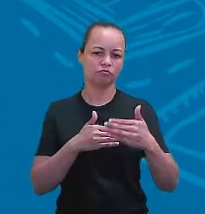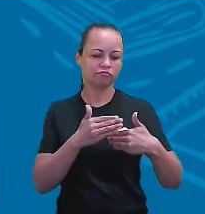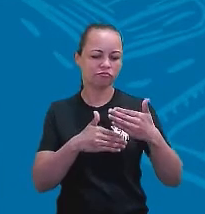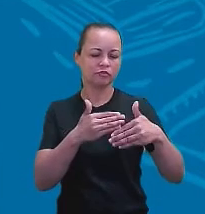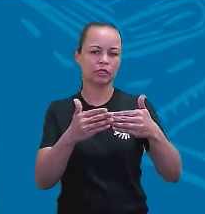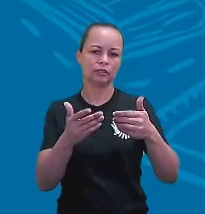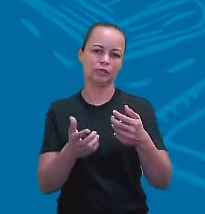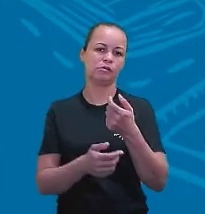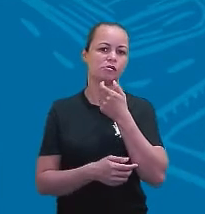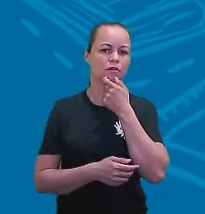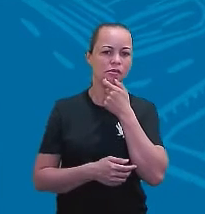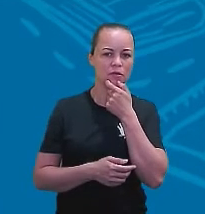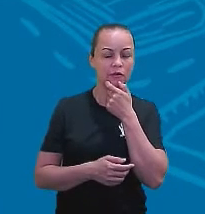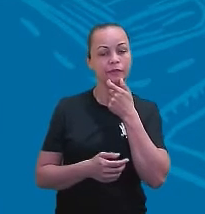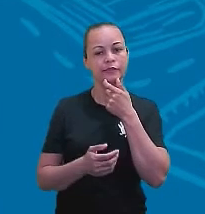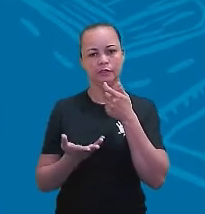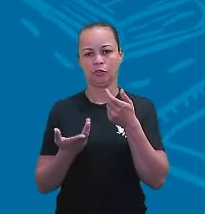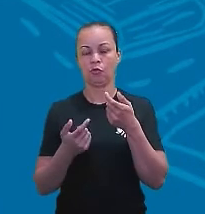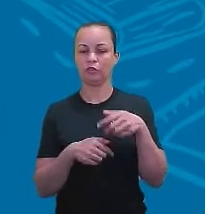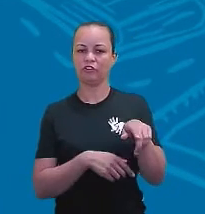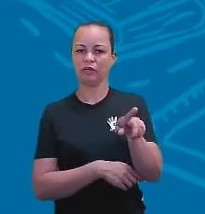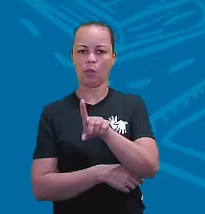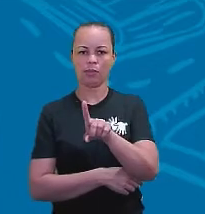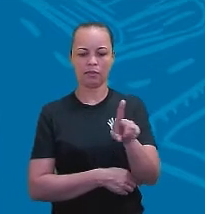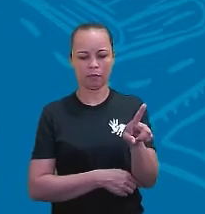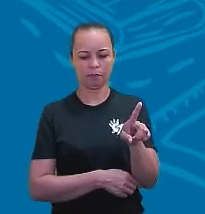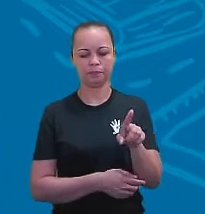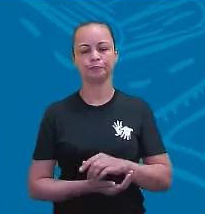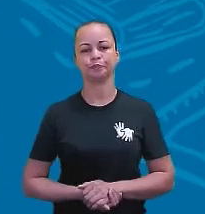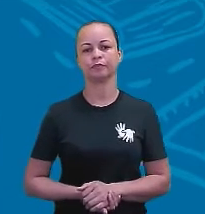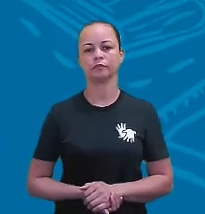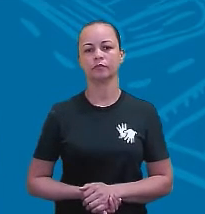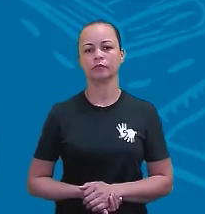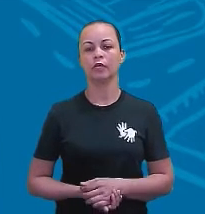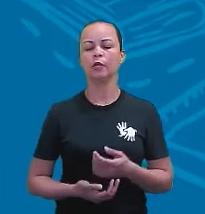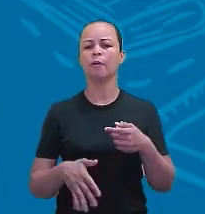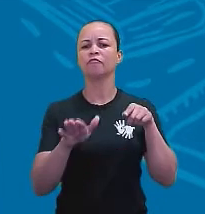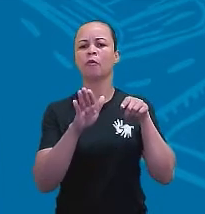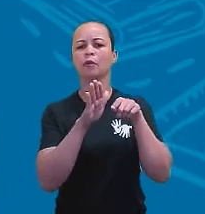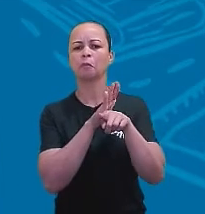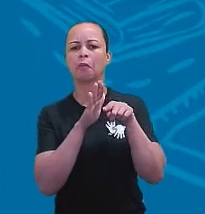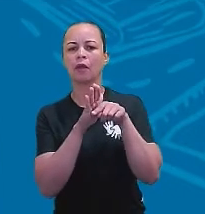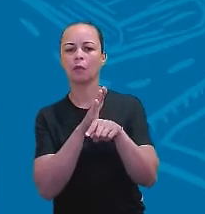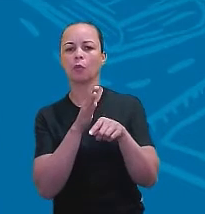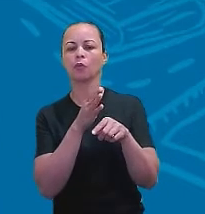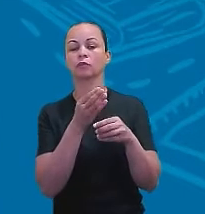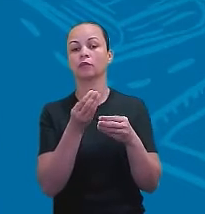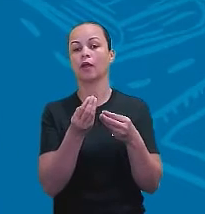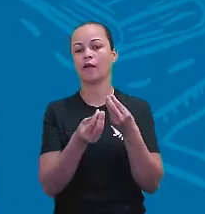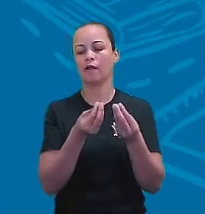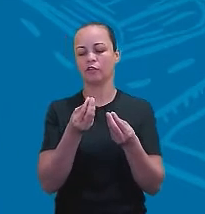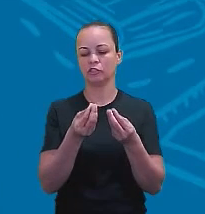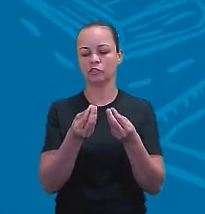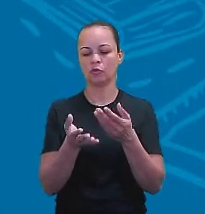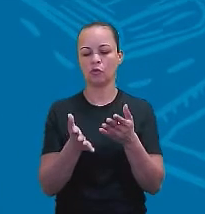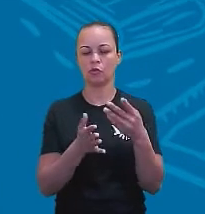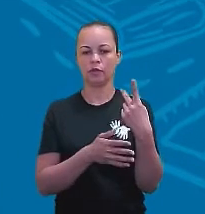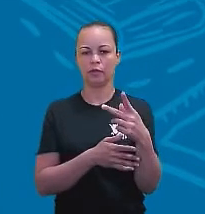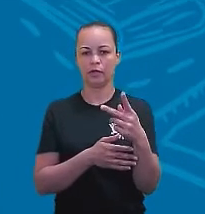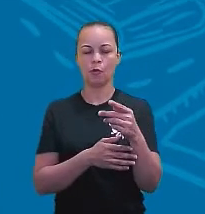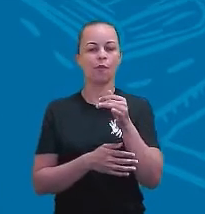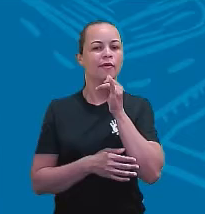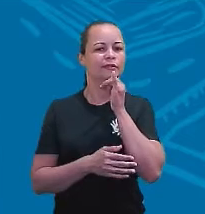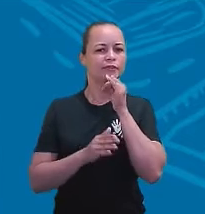frequência na língua inglesa, quando a gente vai negar. E para a forma de pergunta, eu coloquei aí os exemplos